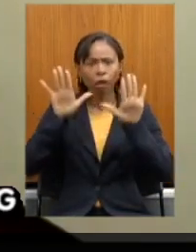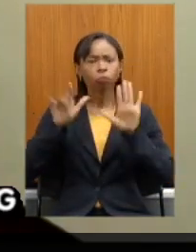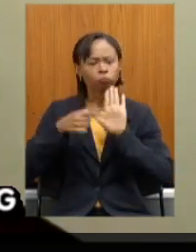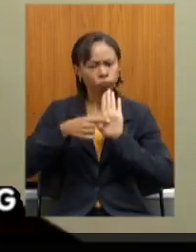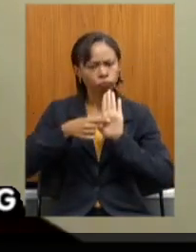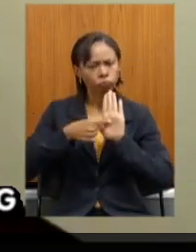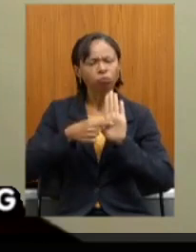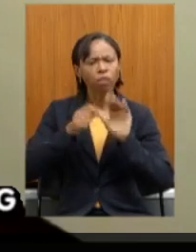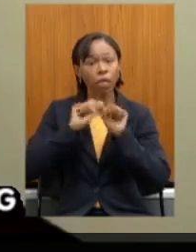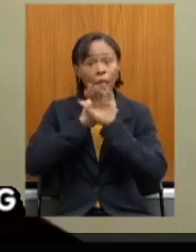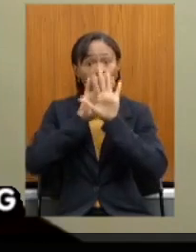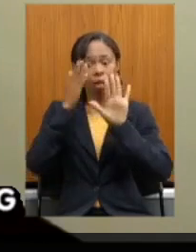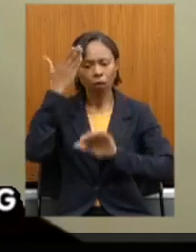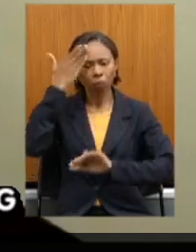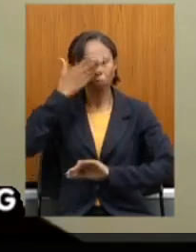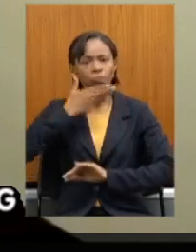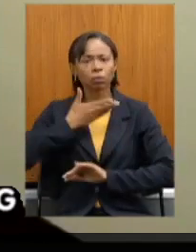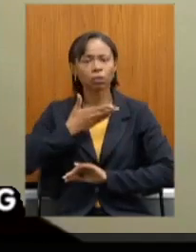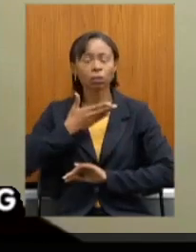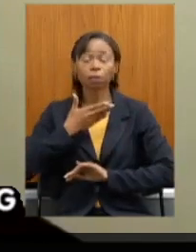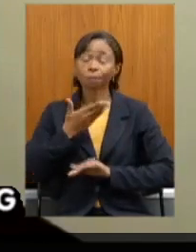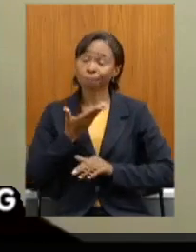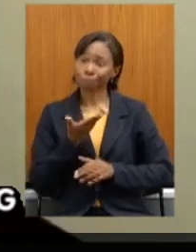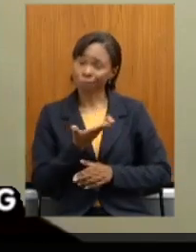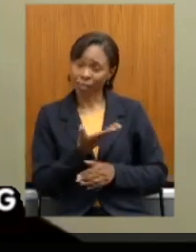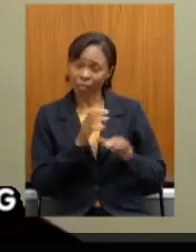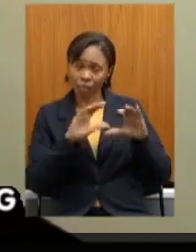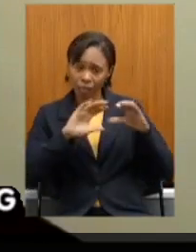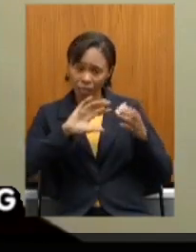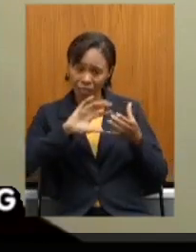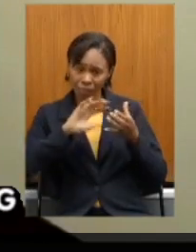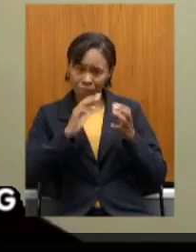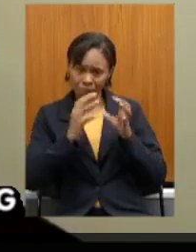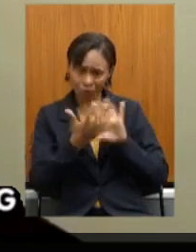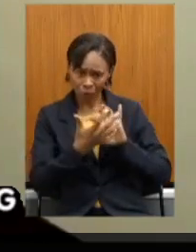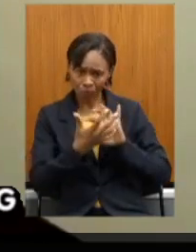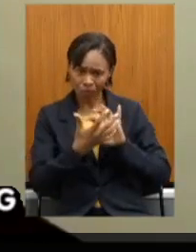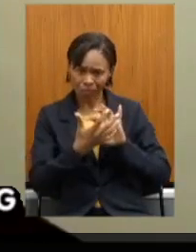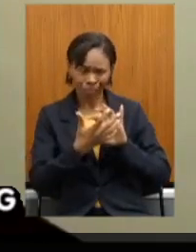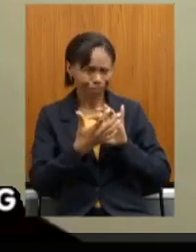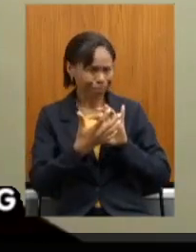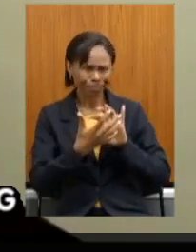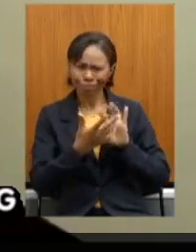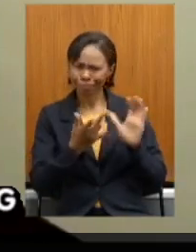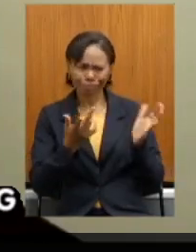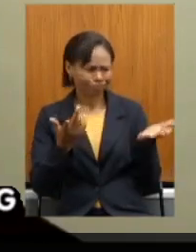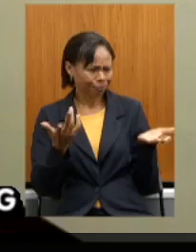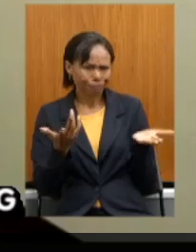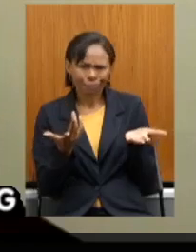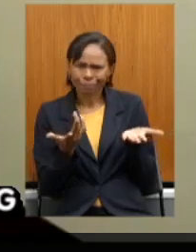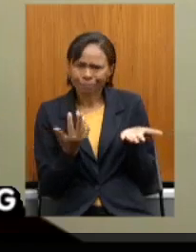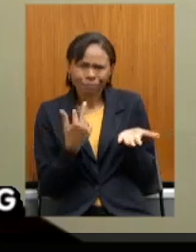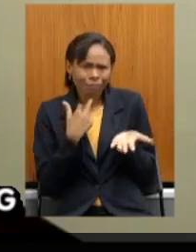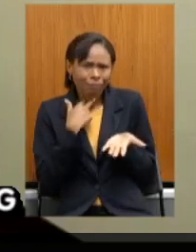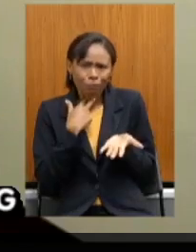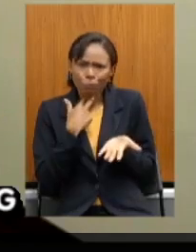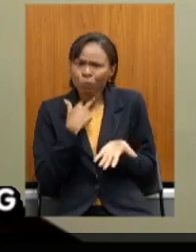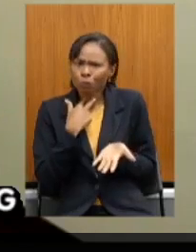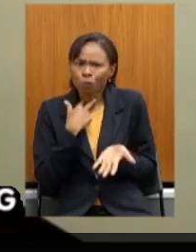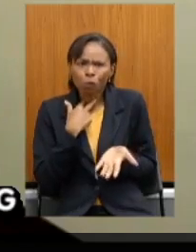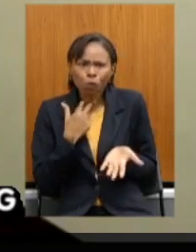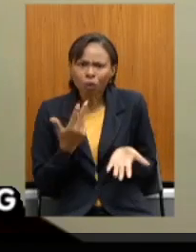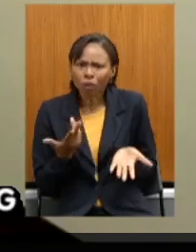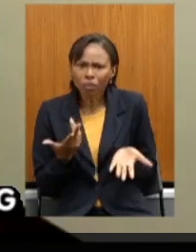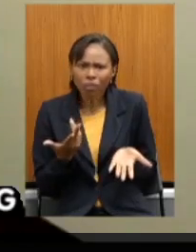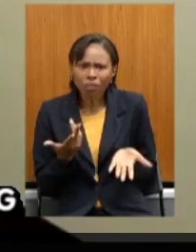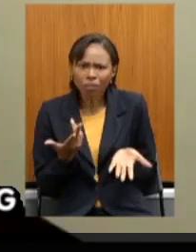Essas reformas, entendemos, não podem acontecer sem uma profunda